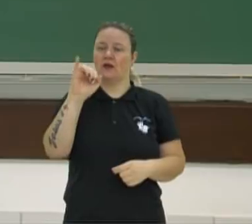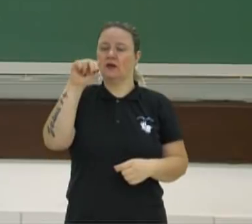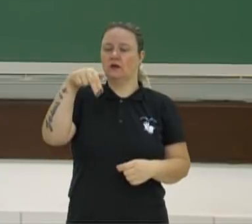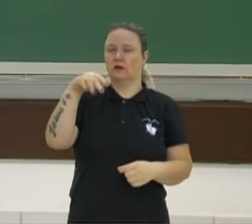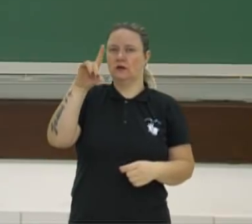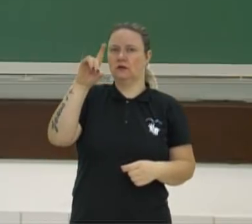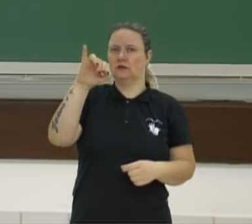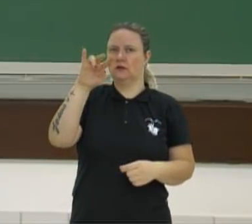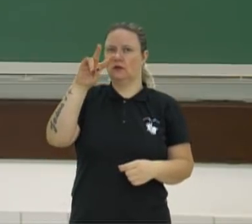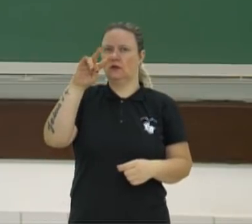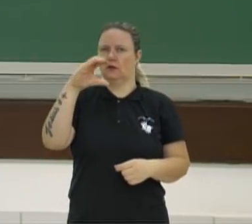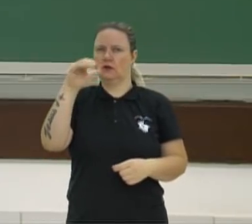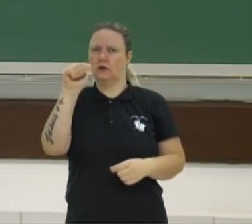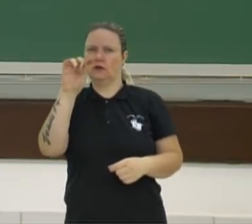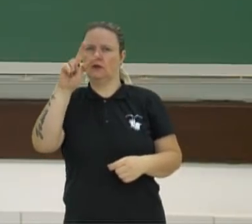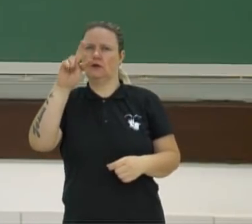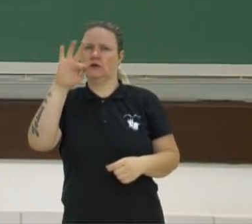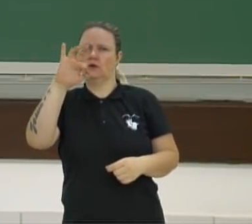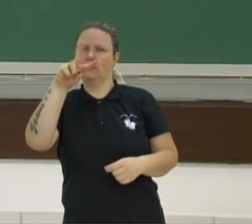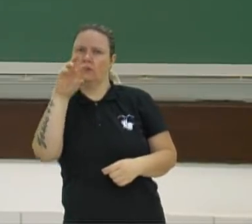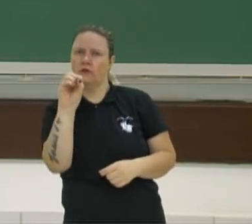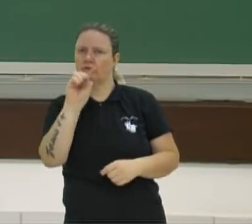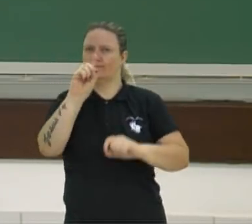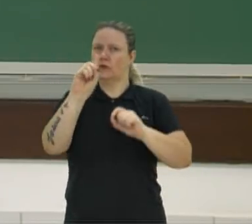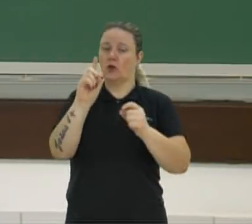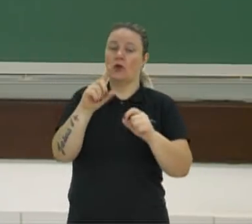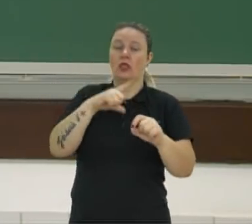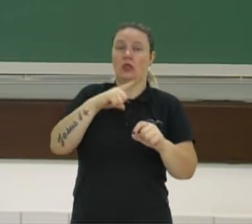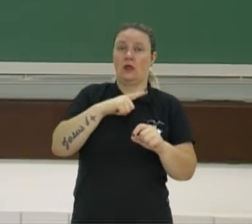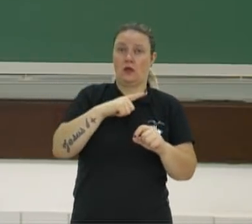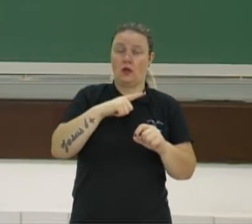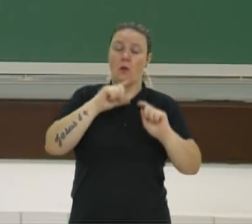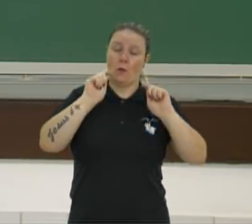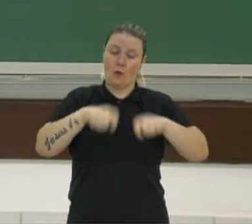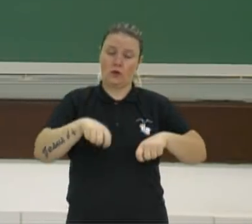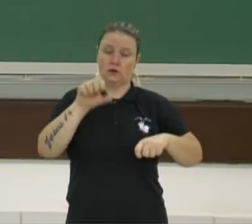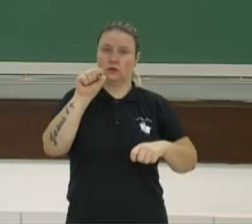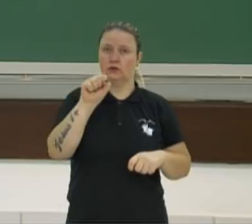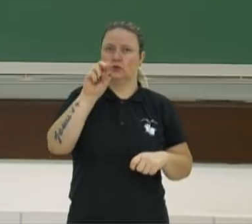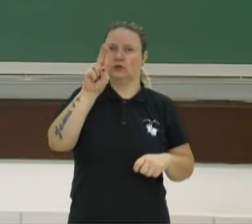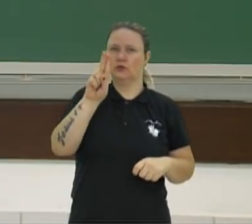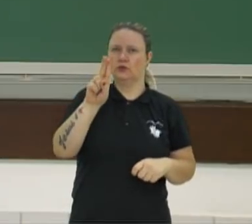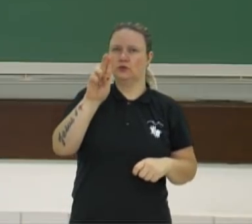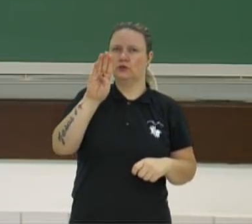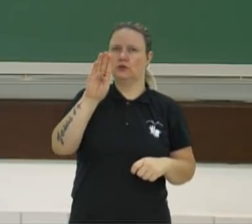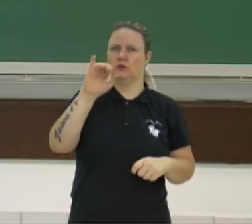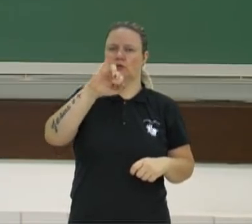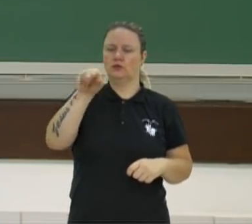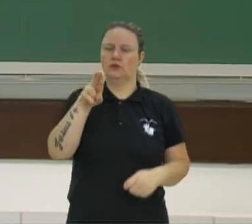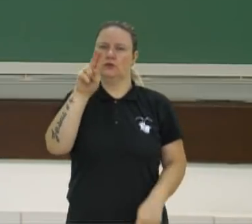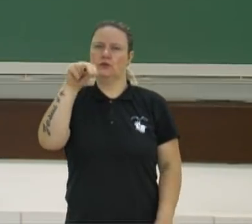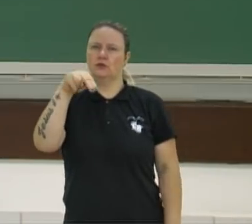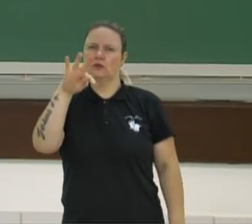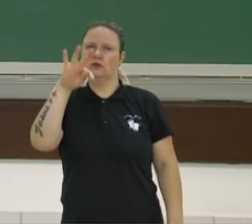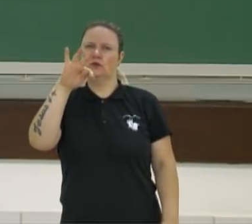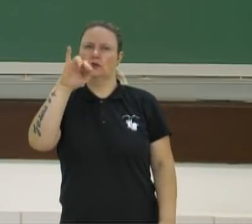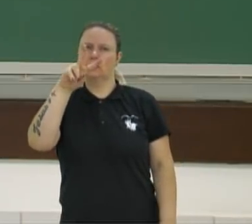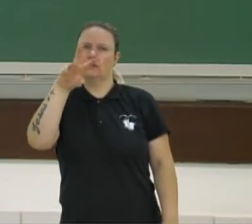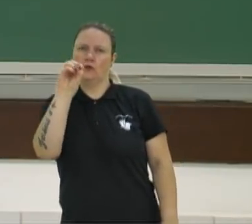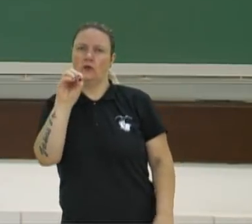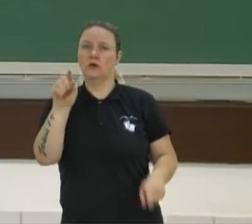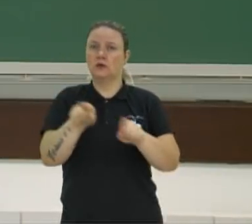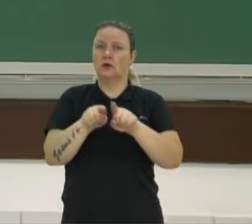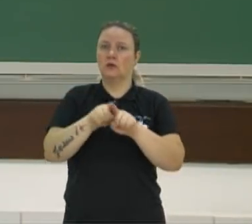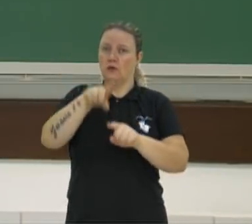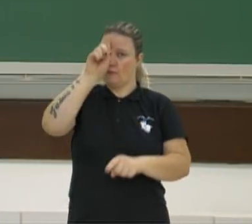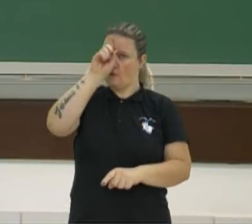Nós temos ainda aqui como possibilidade o subjuntivo, que pode ser uma possibilidade, uma dúvida, e o imperativo, que é um pedido